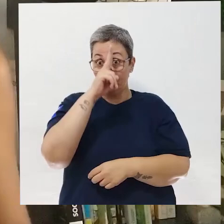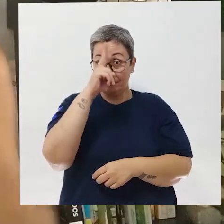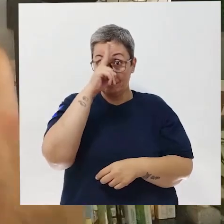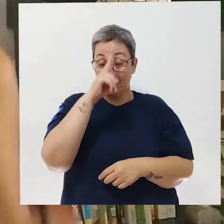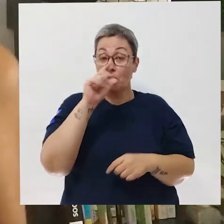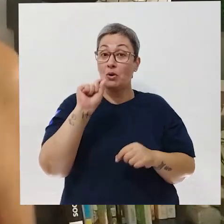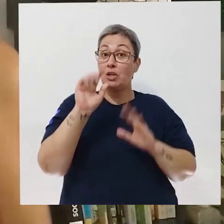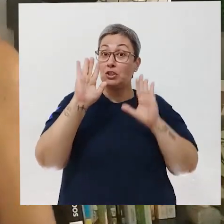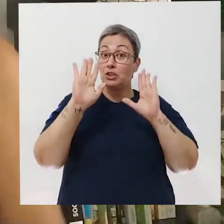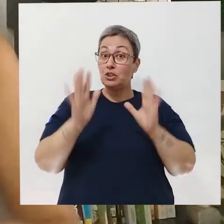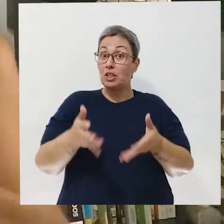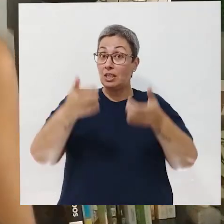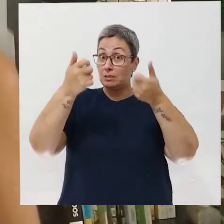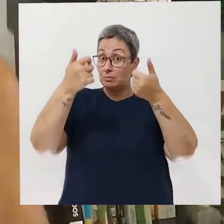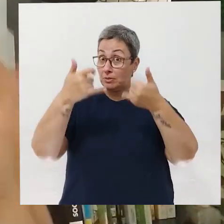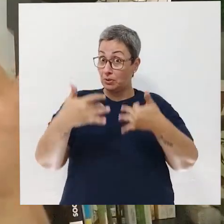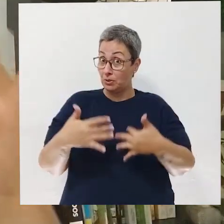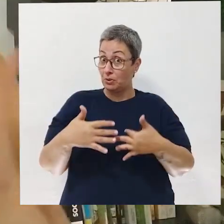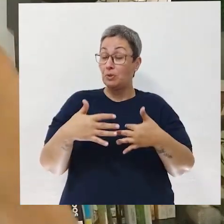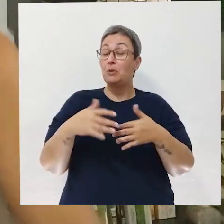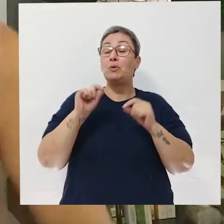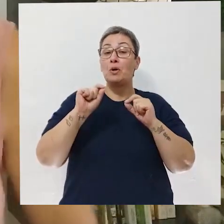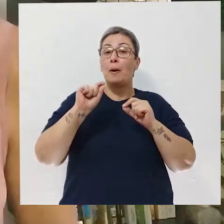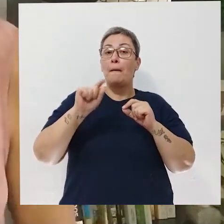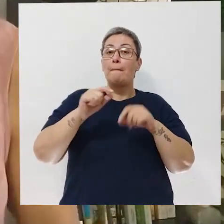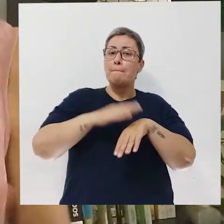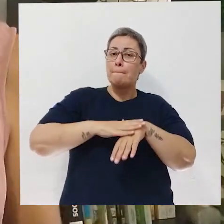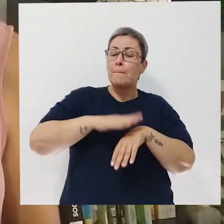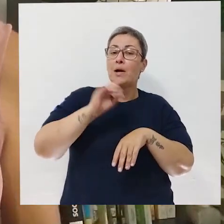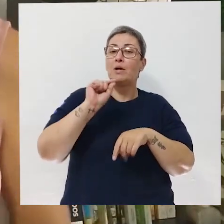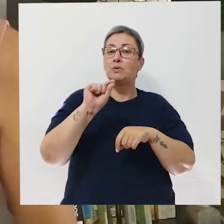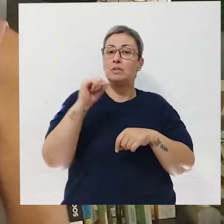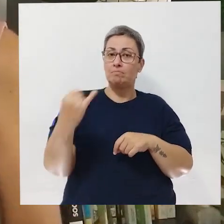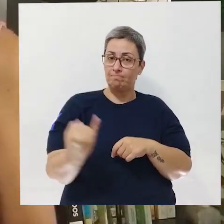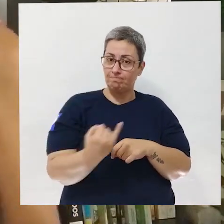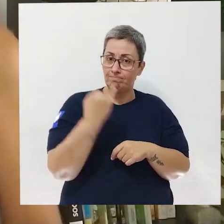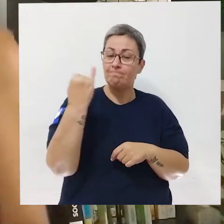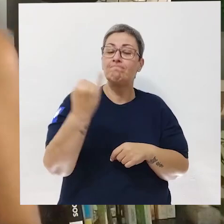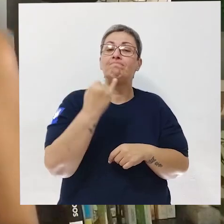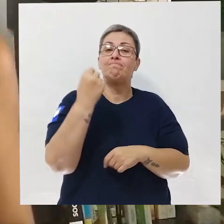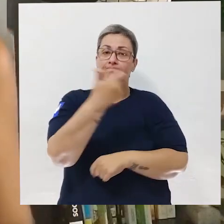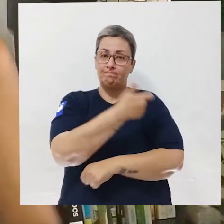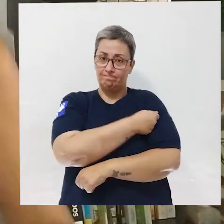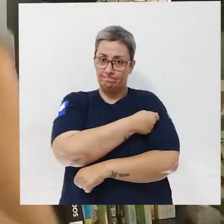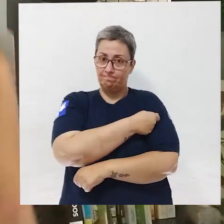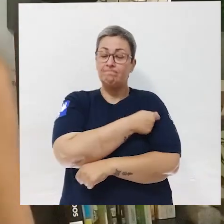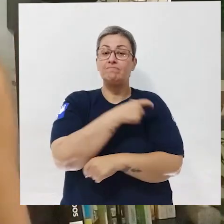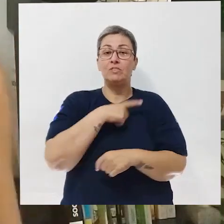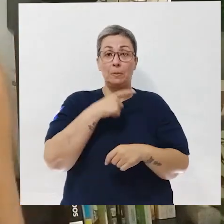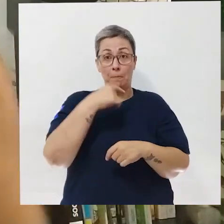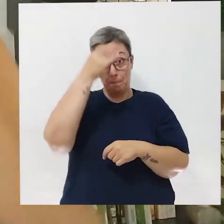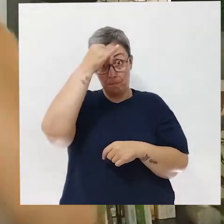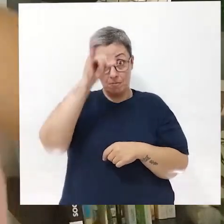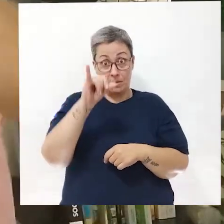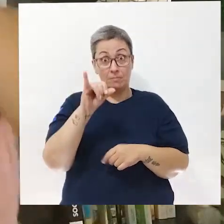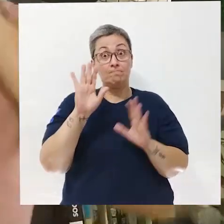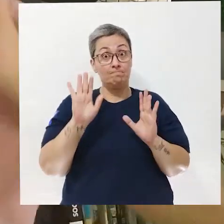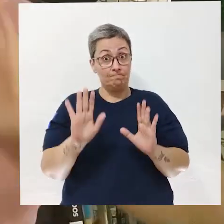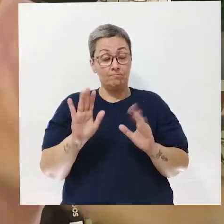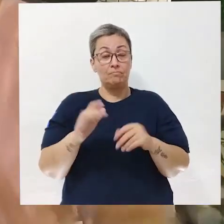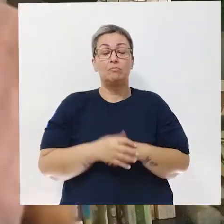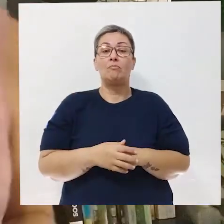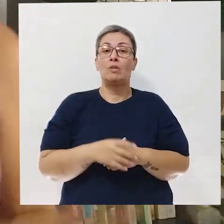o que nós já conversamos e a gente ainda vai falar mais um pouquinho da importância de tomar a vacina, né, de se prevenir. Então vamos